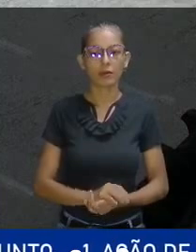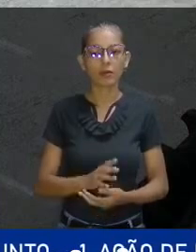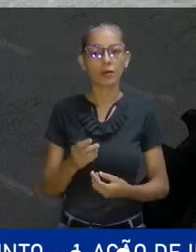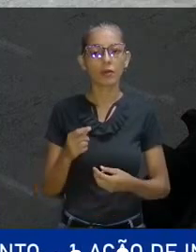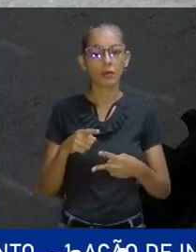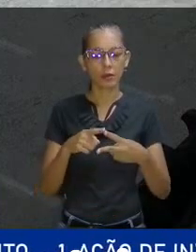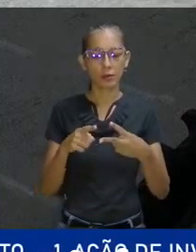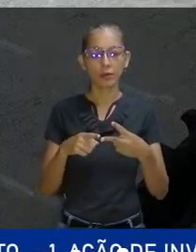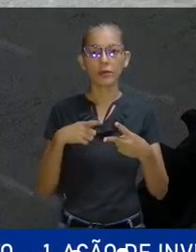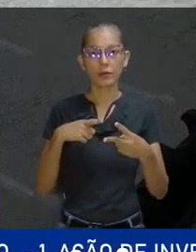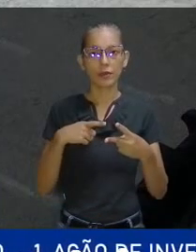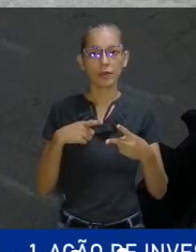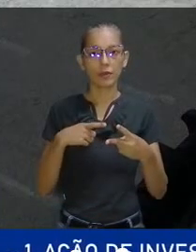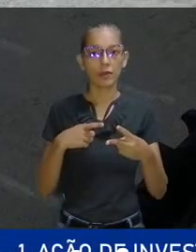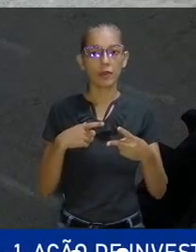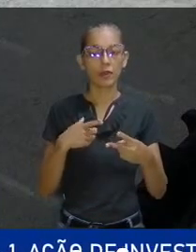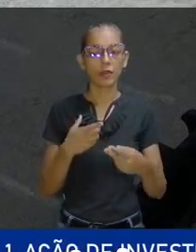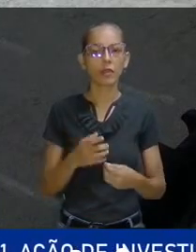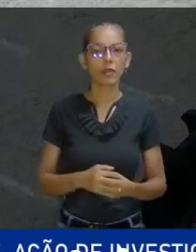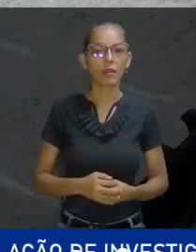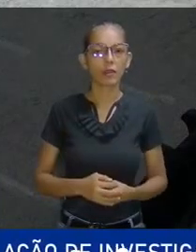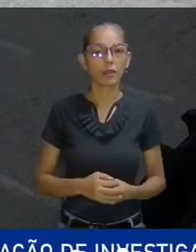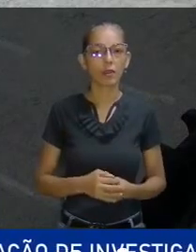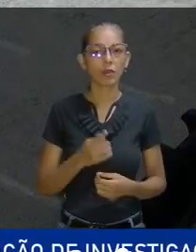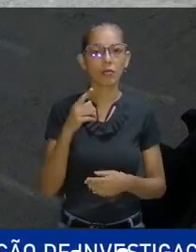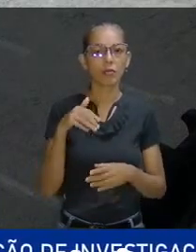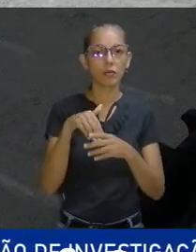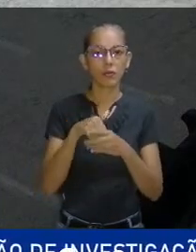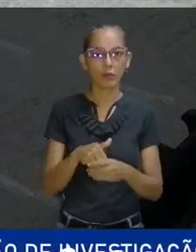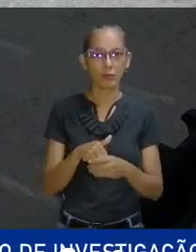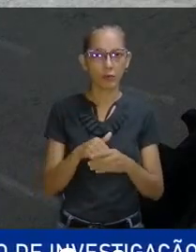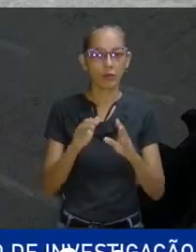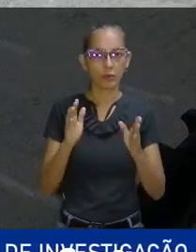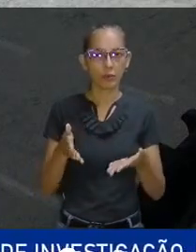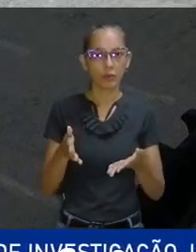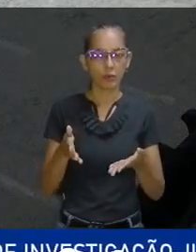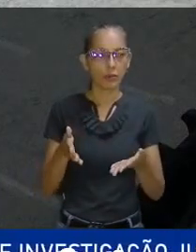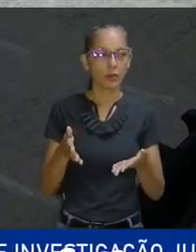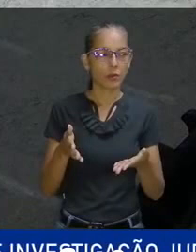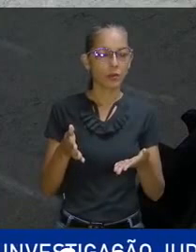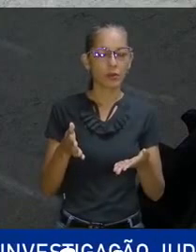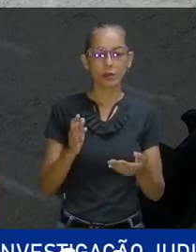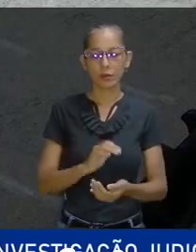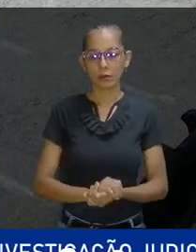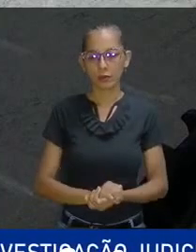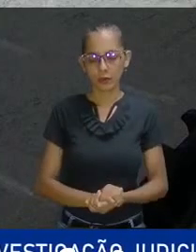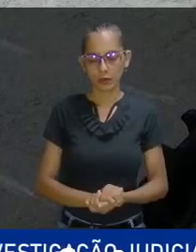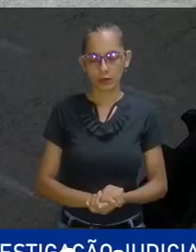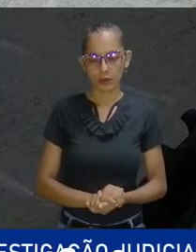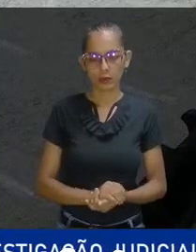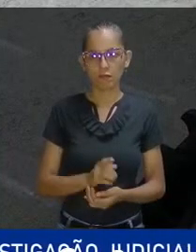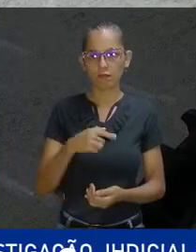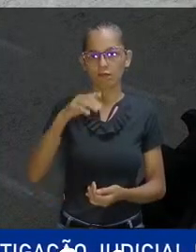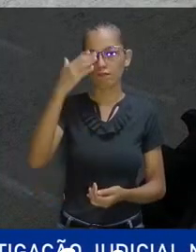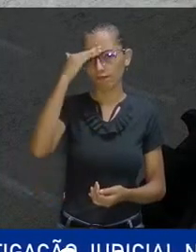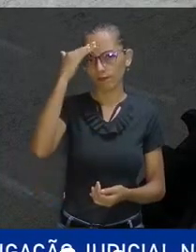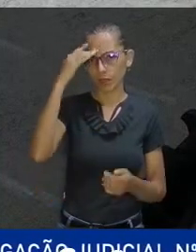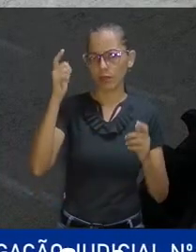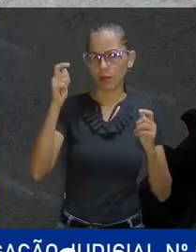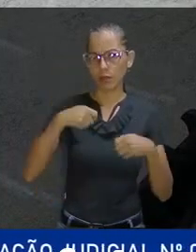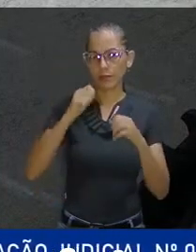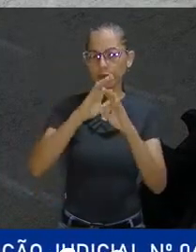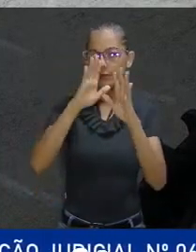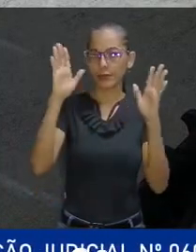também eu esclareço que eu elaborei voto único no julgamento das demandas para facilitar a compreensão e tornar mais dinâmico